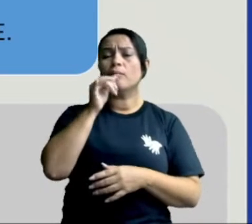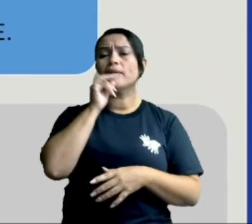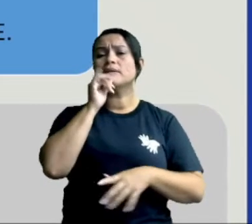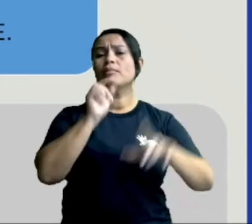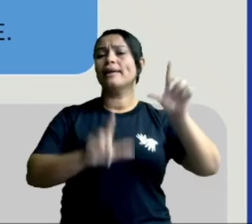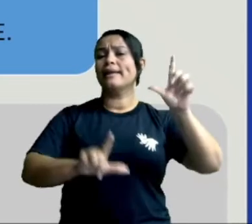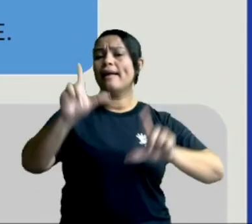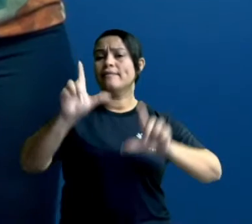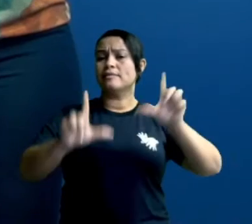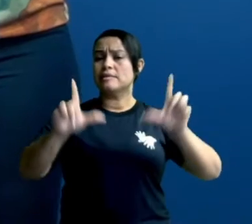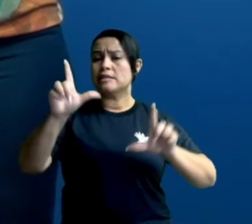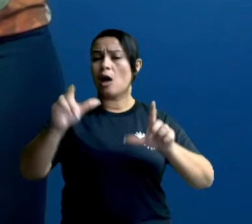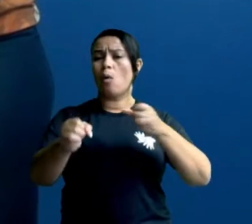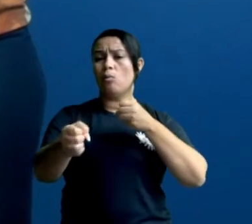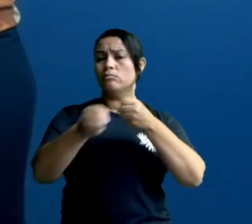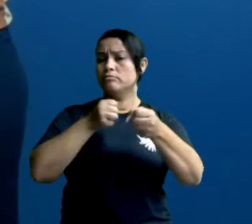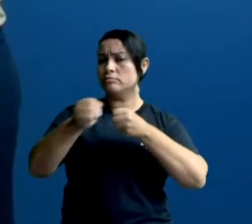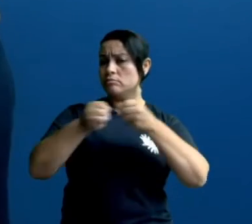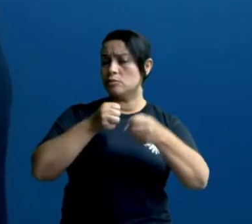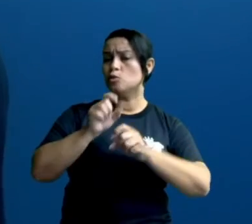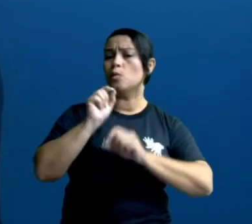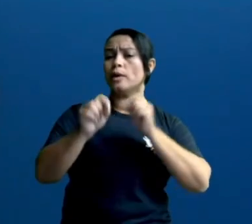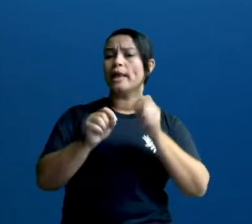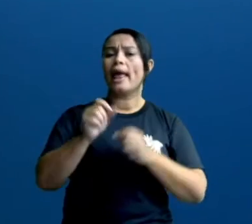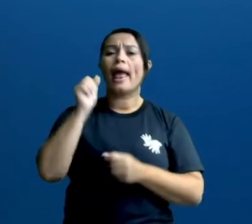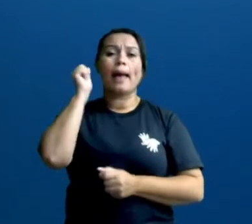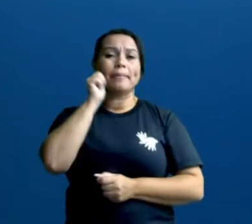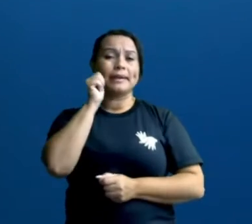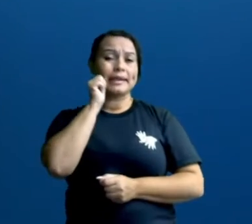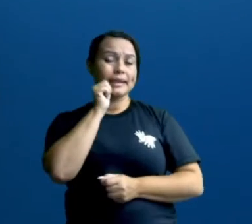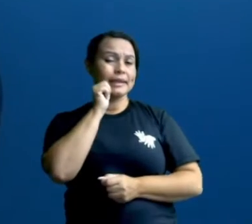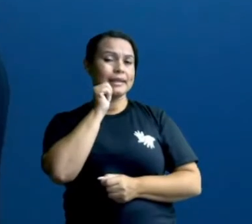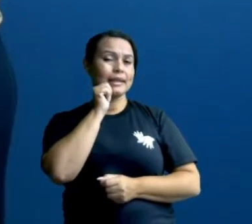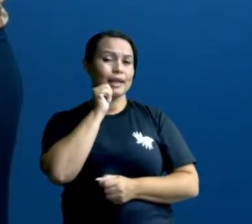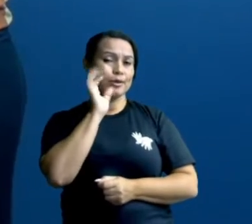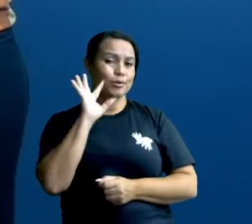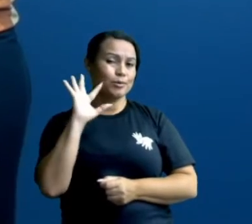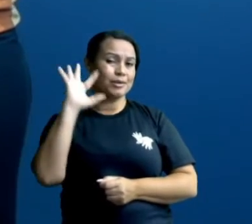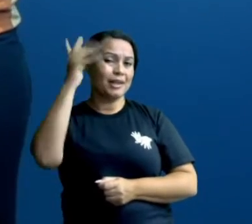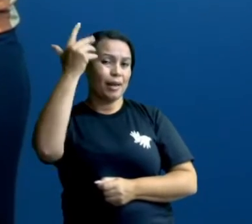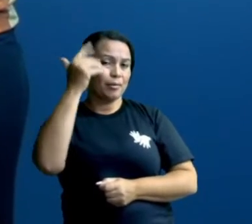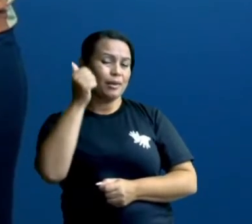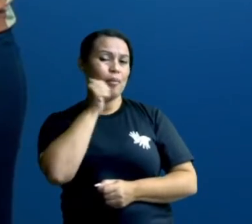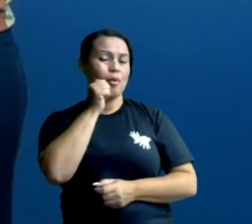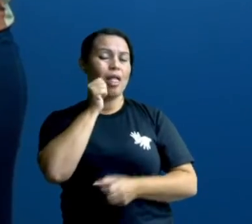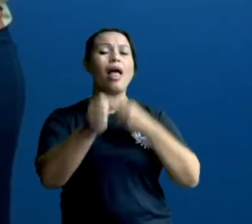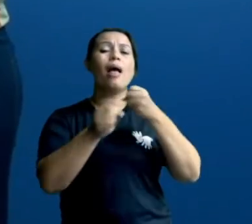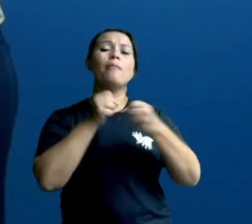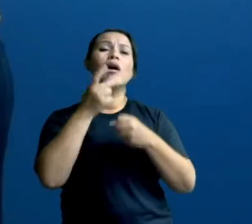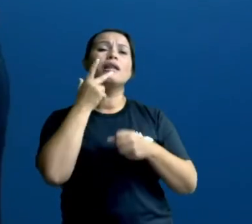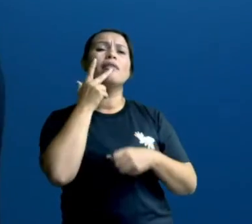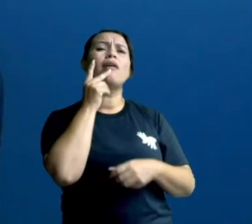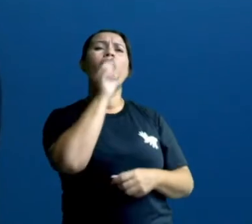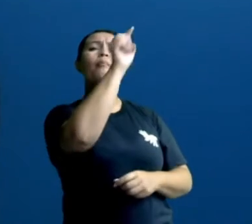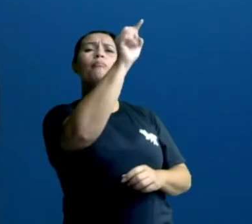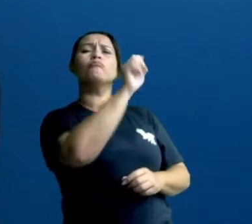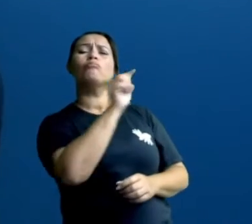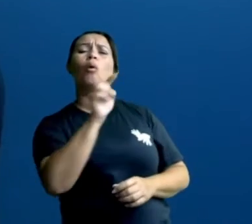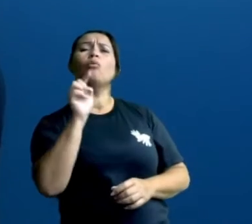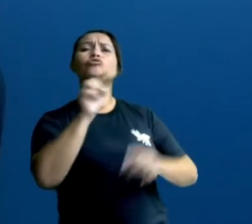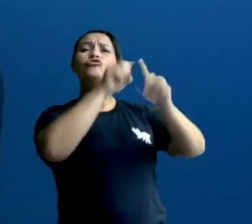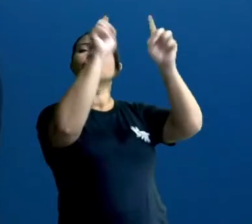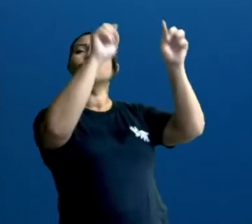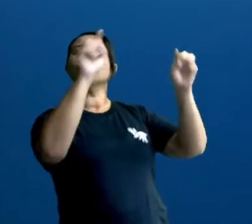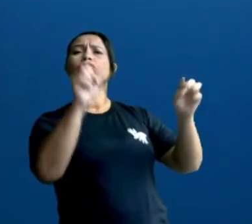jornal né no telejornal a a garota do tempo vamos chamar assim né a repórter falando das massas do ar